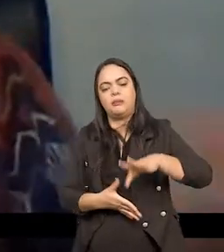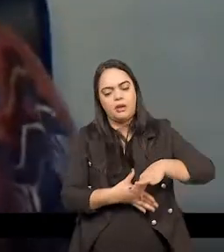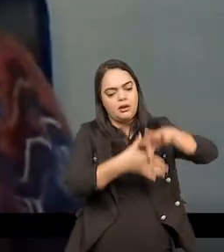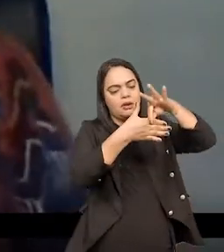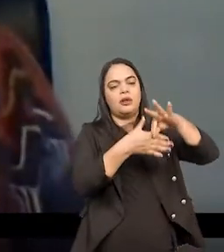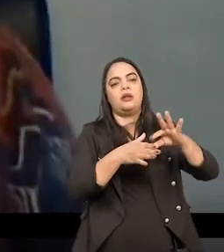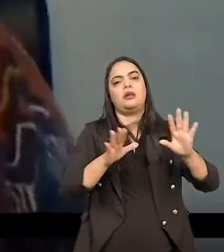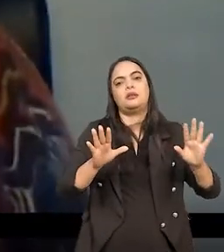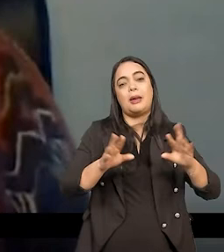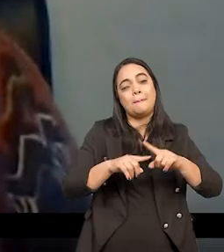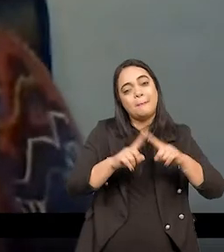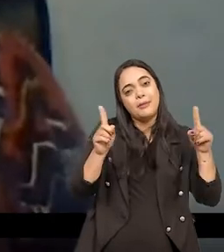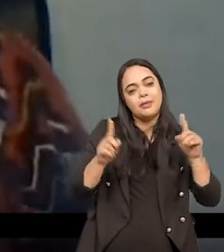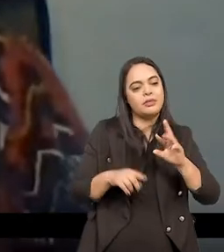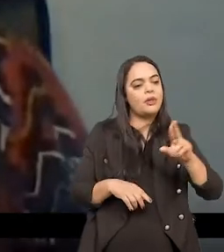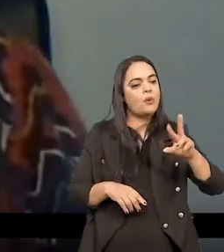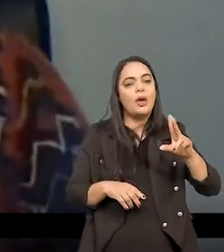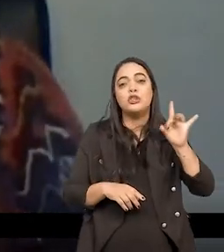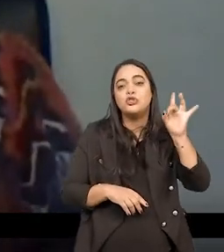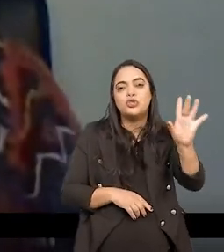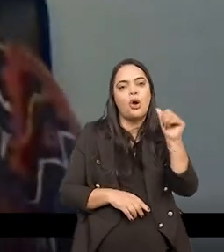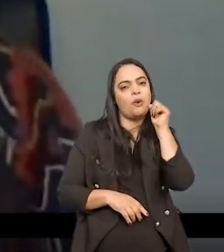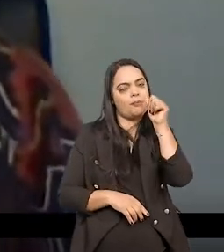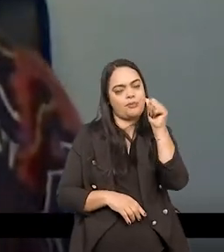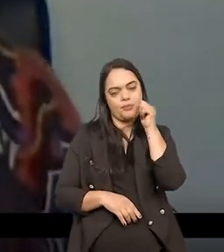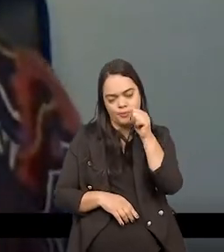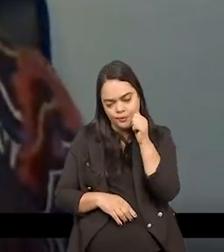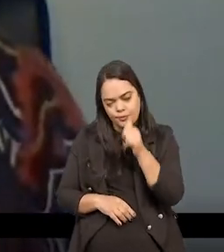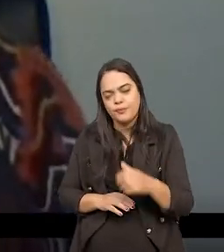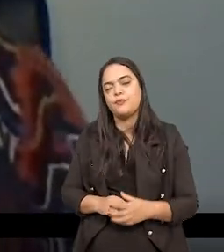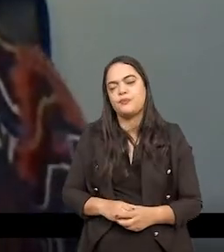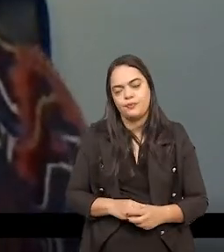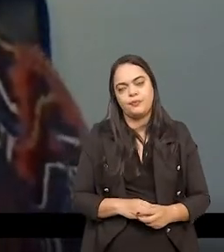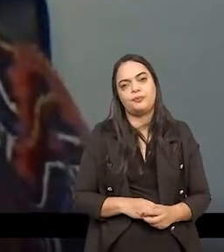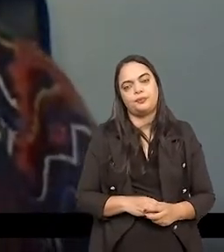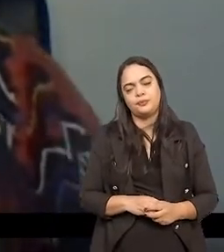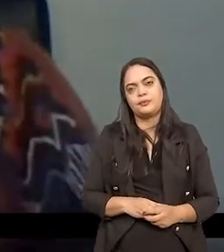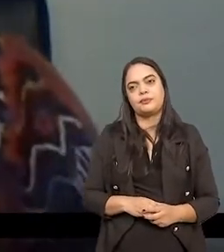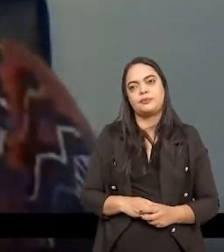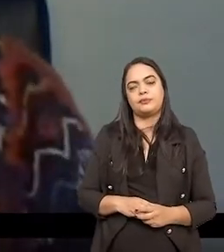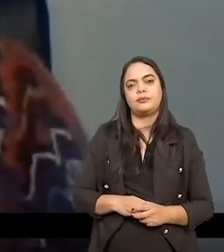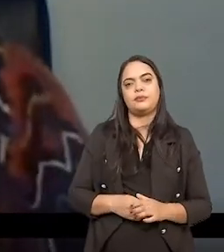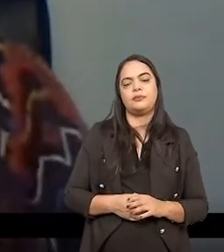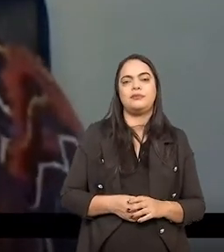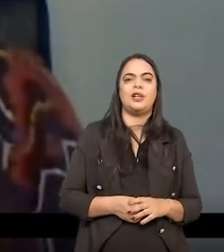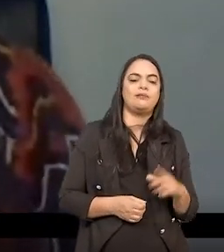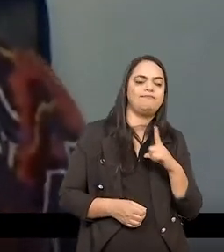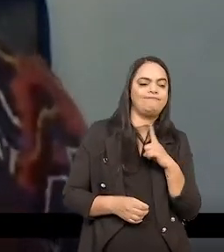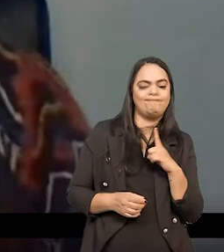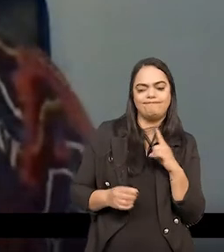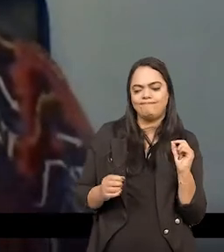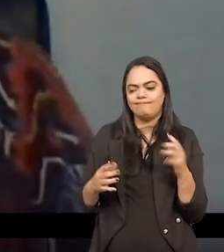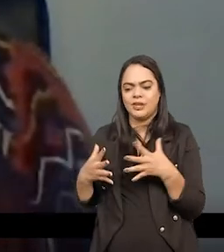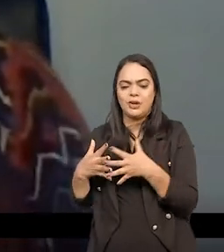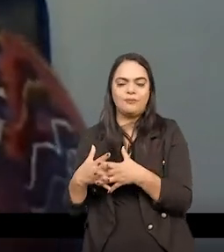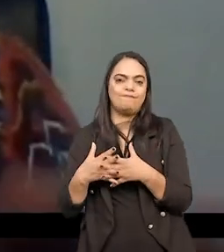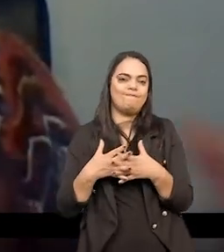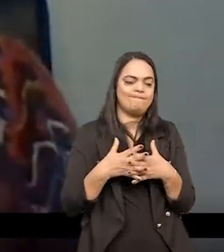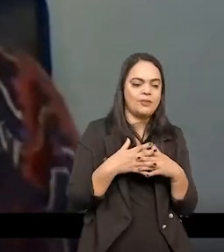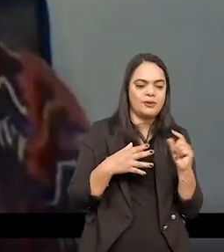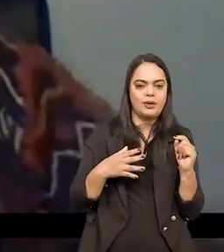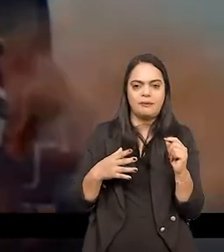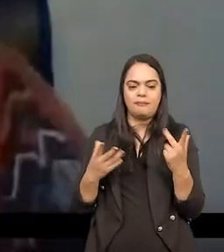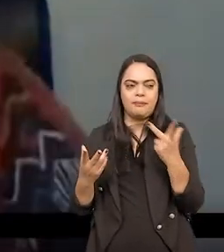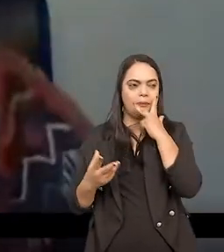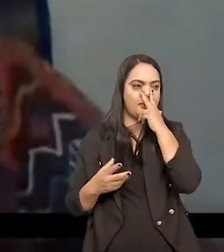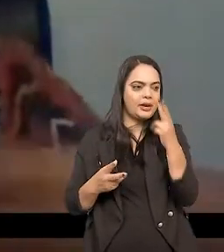é exclusivo de mulheres. E isso acaba gerando alguns conflitos, digamos, com uma visão